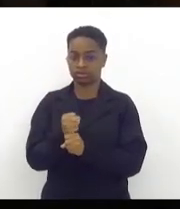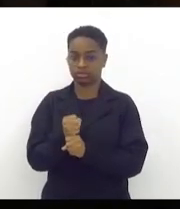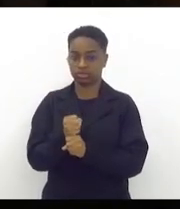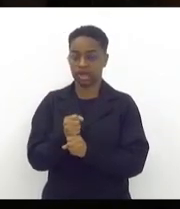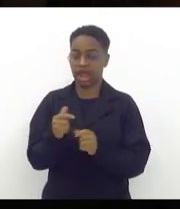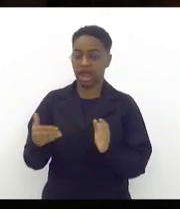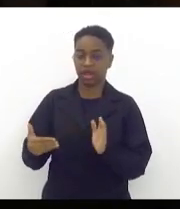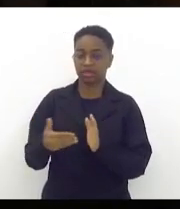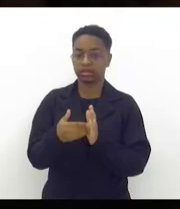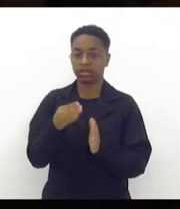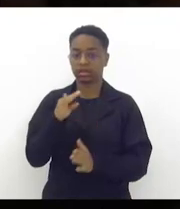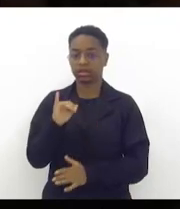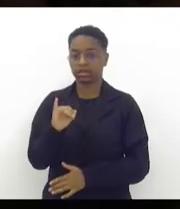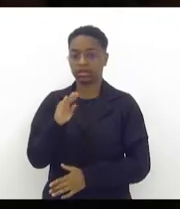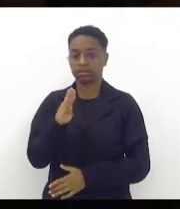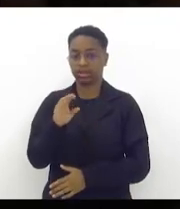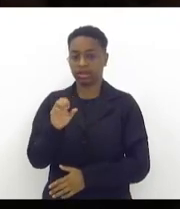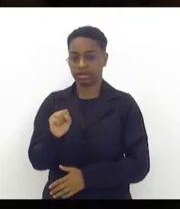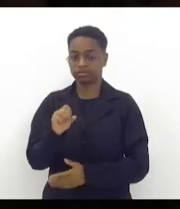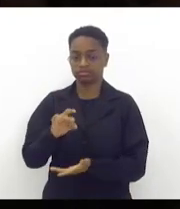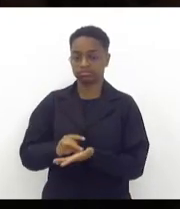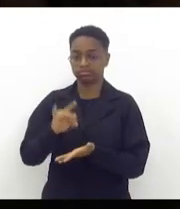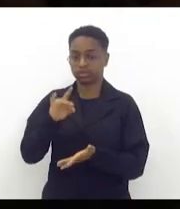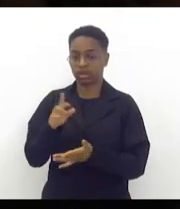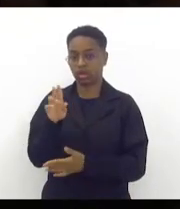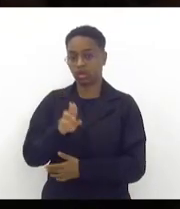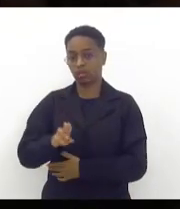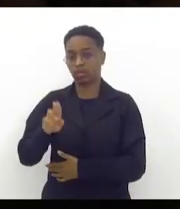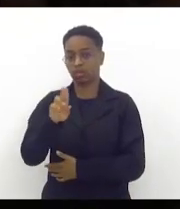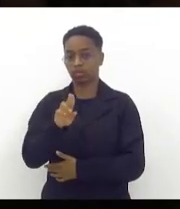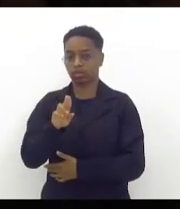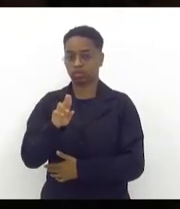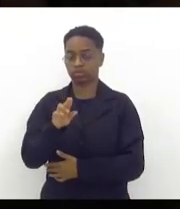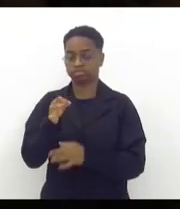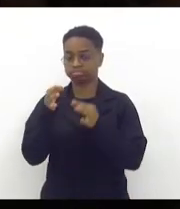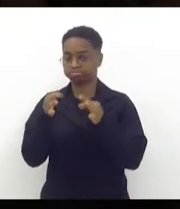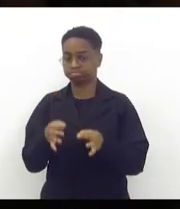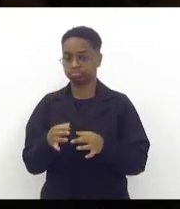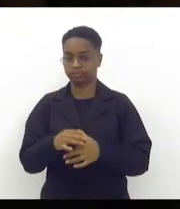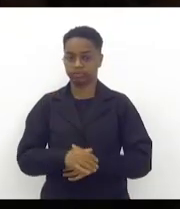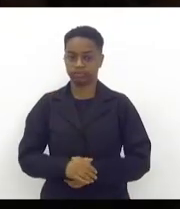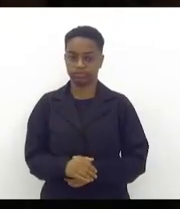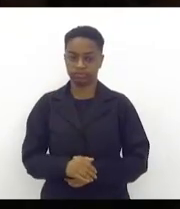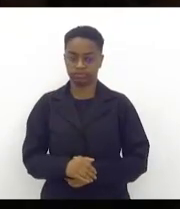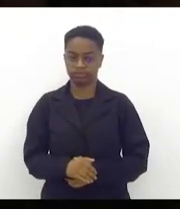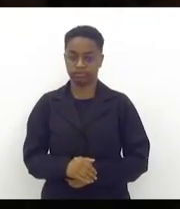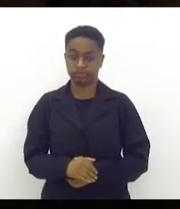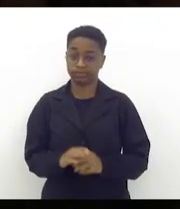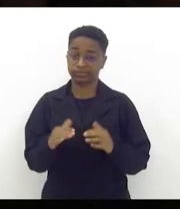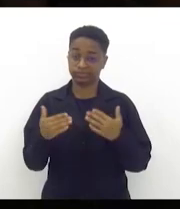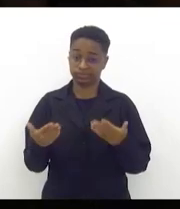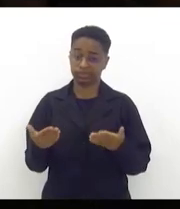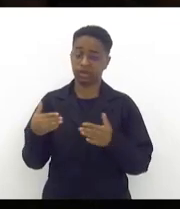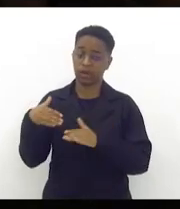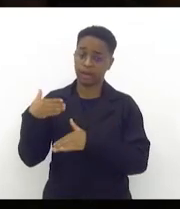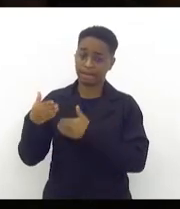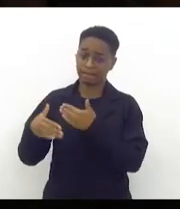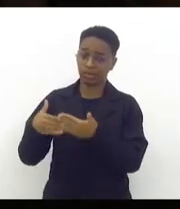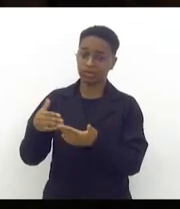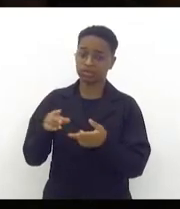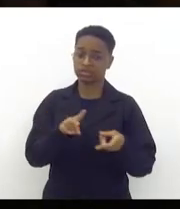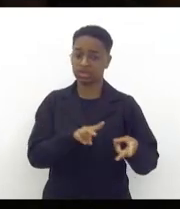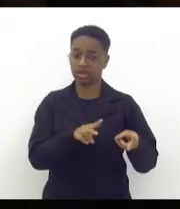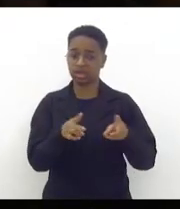IBS ser aplicado na sua plenitude. Então, é um processo de